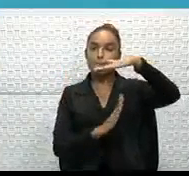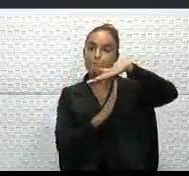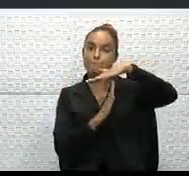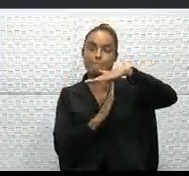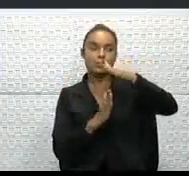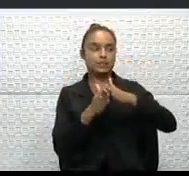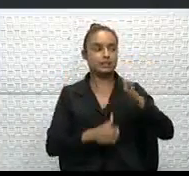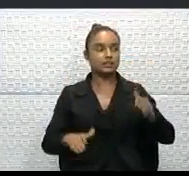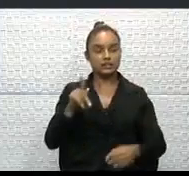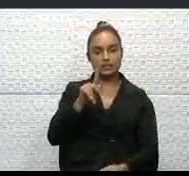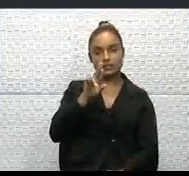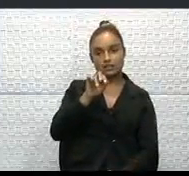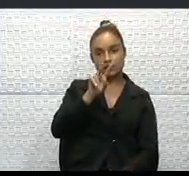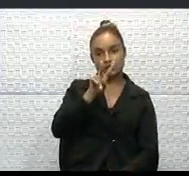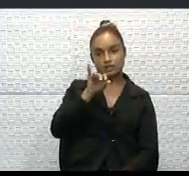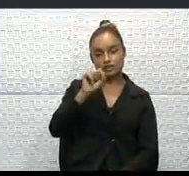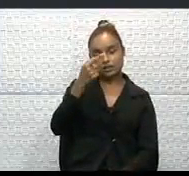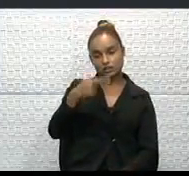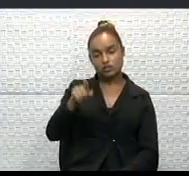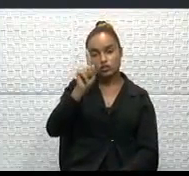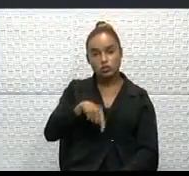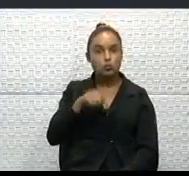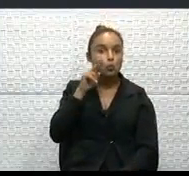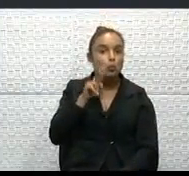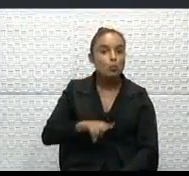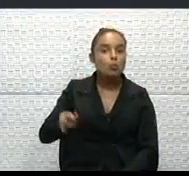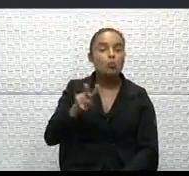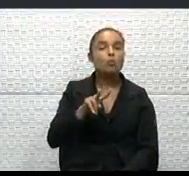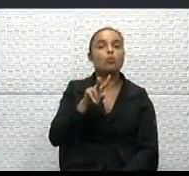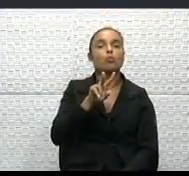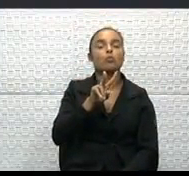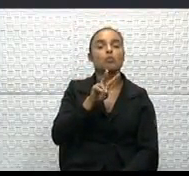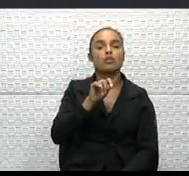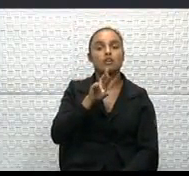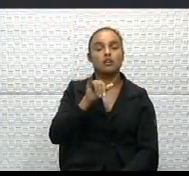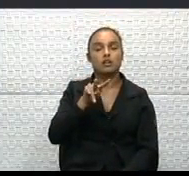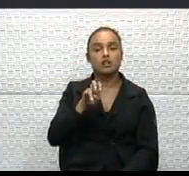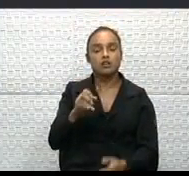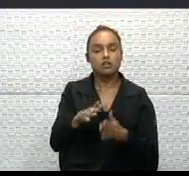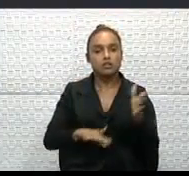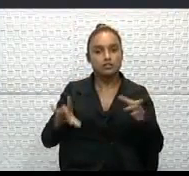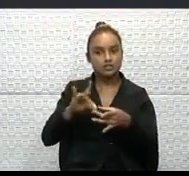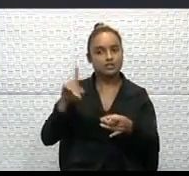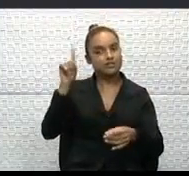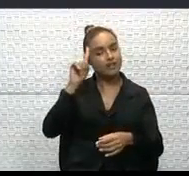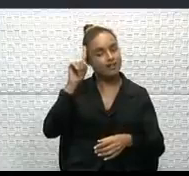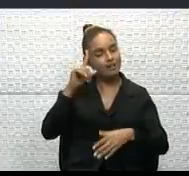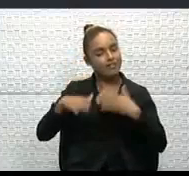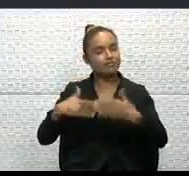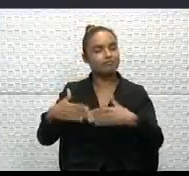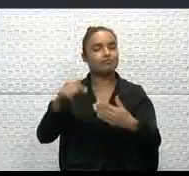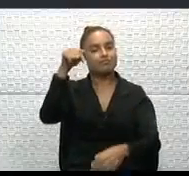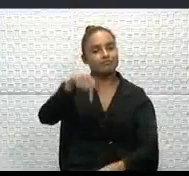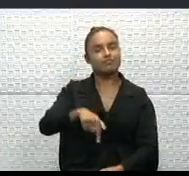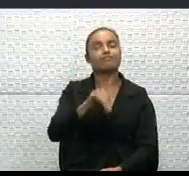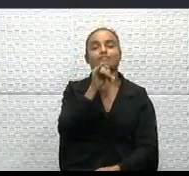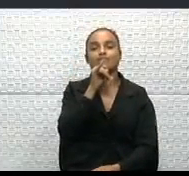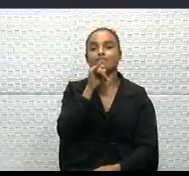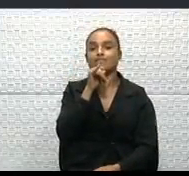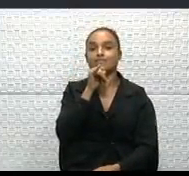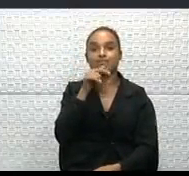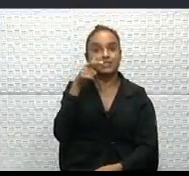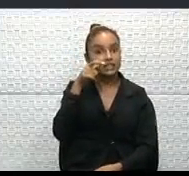previsão. Procure perceber a ocorrência de variáveis correlacionadas no seu dia a dia. Um exemplo interessante para